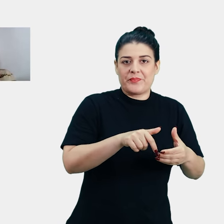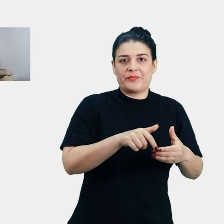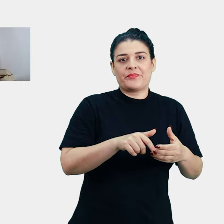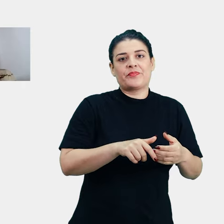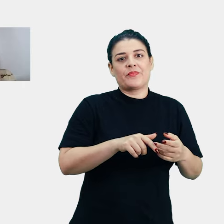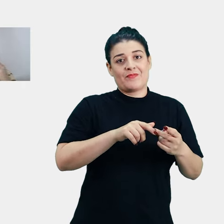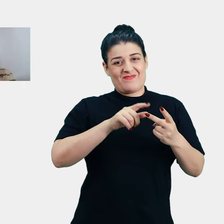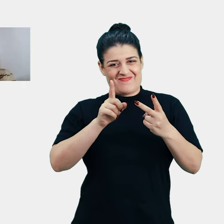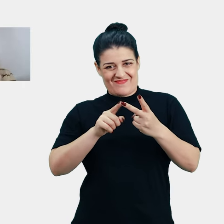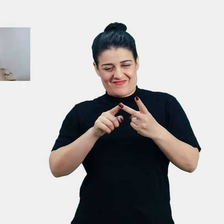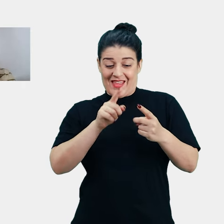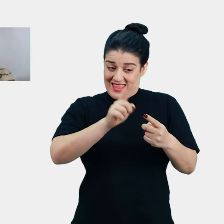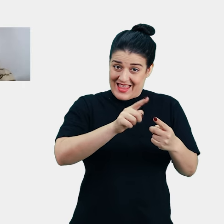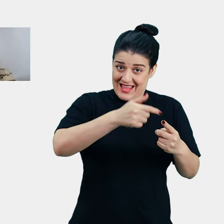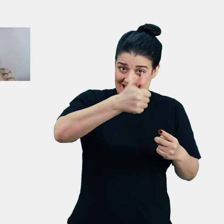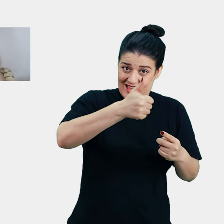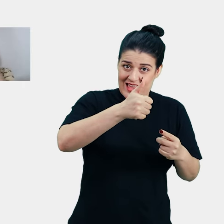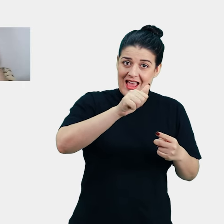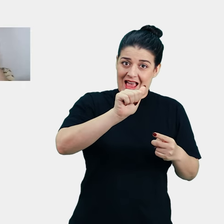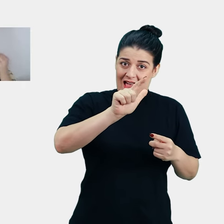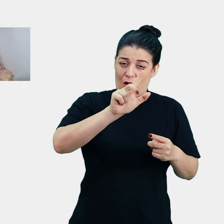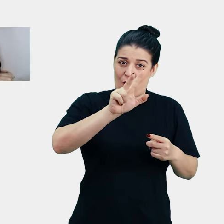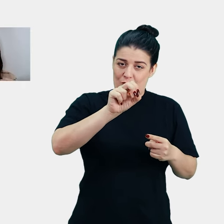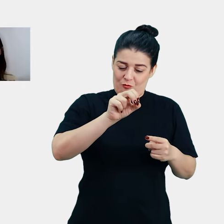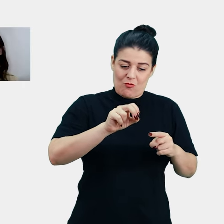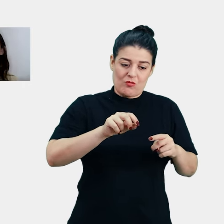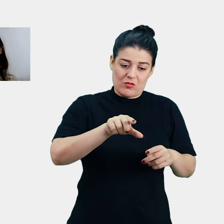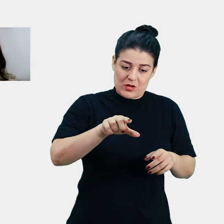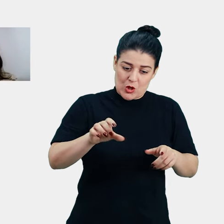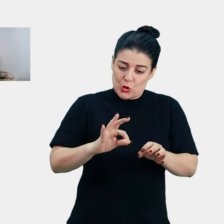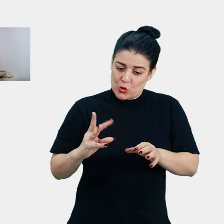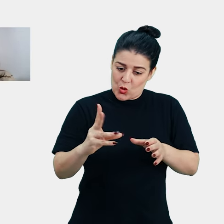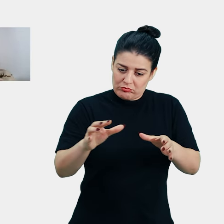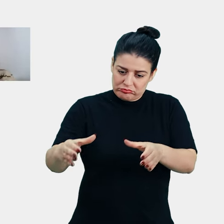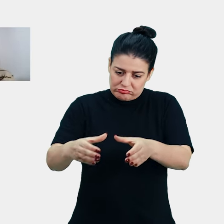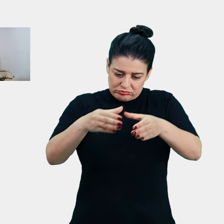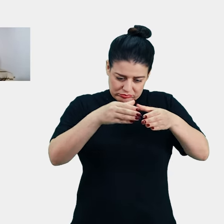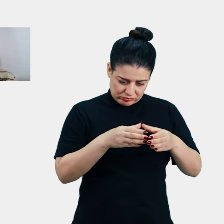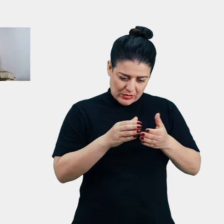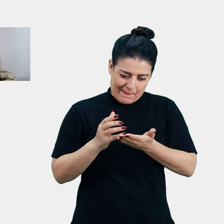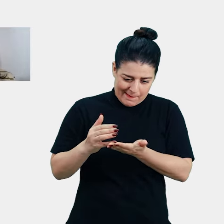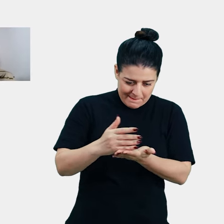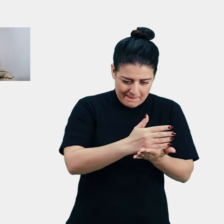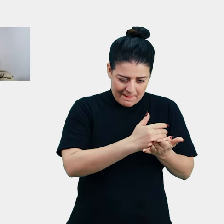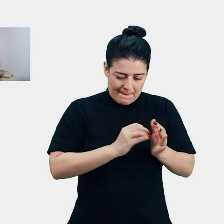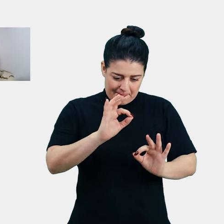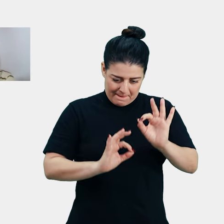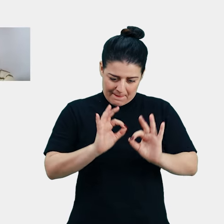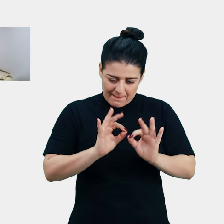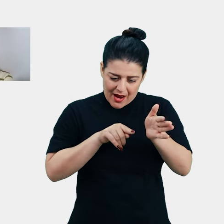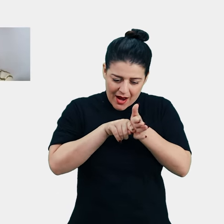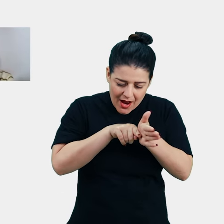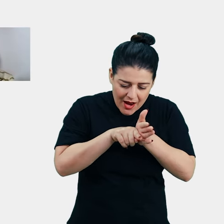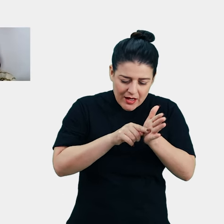na metabolômica alvo, target, você seleciona esses metabólitos, coleta e prepara a amostra, faz